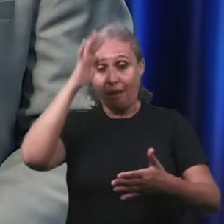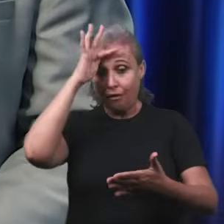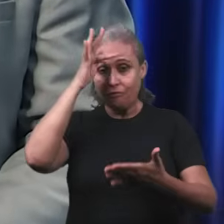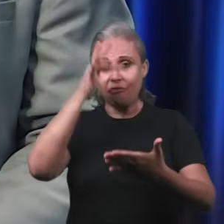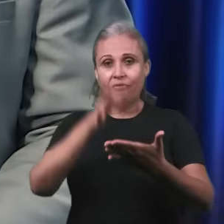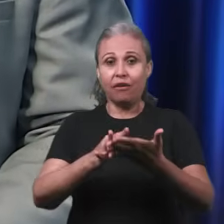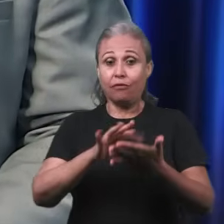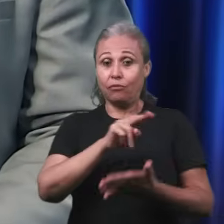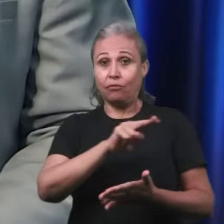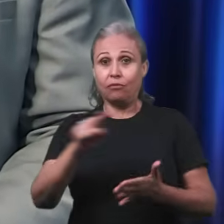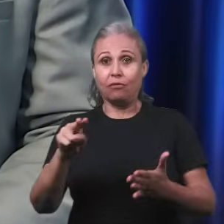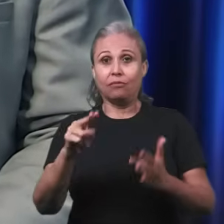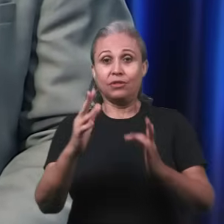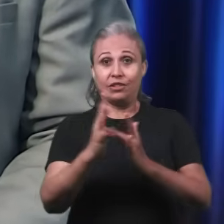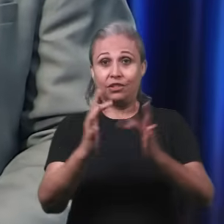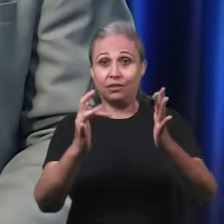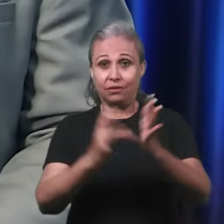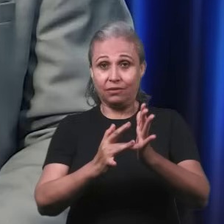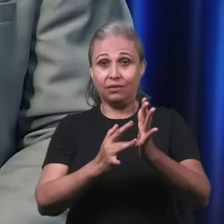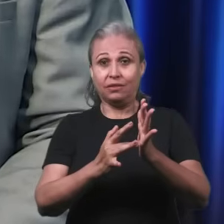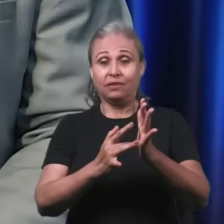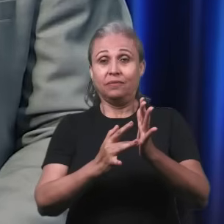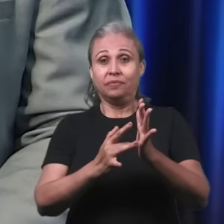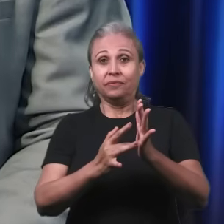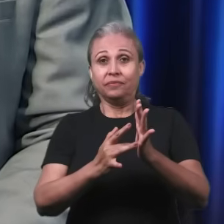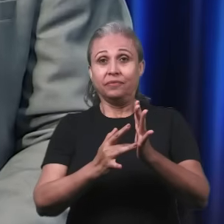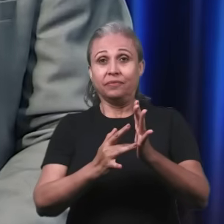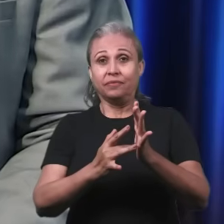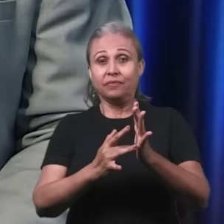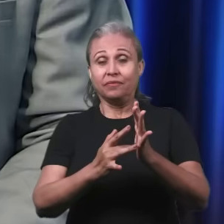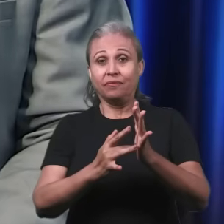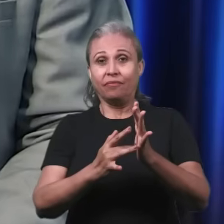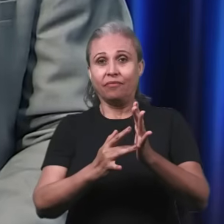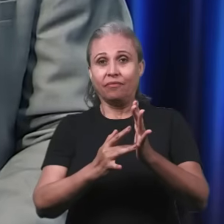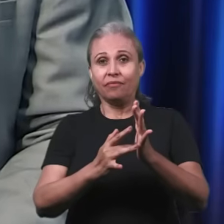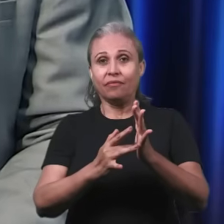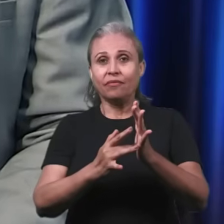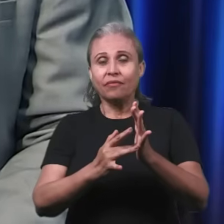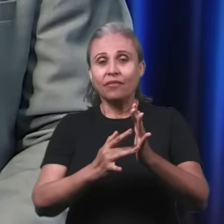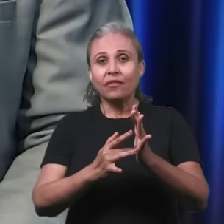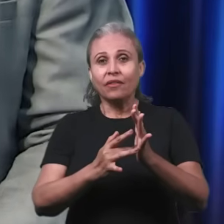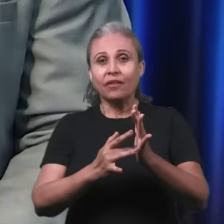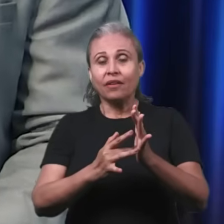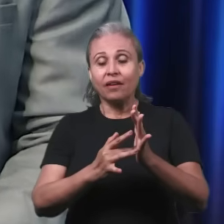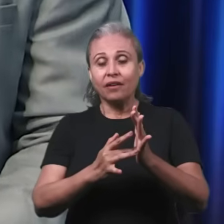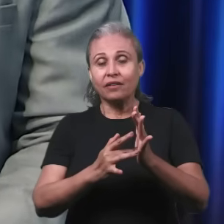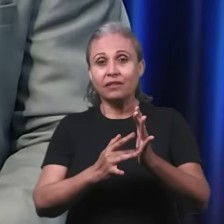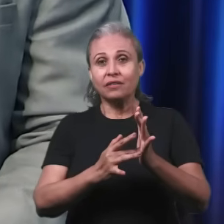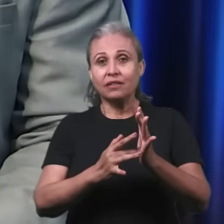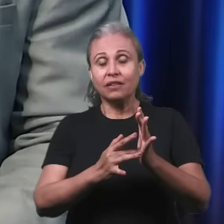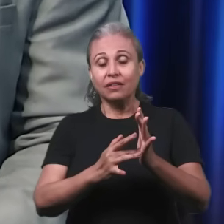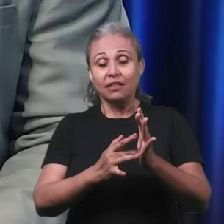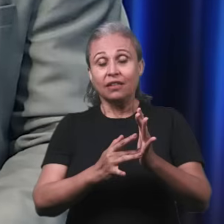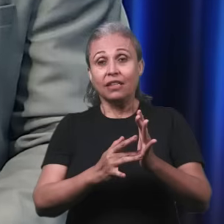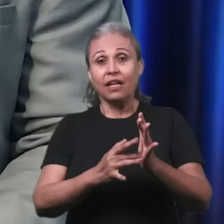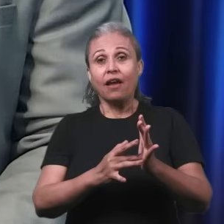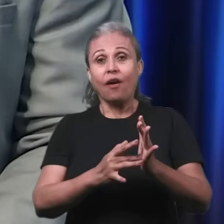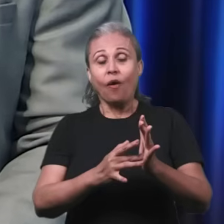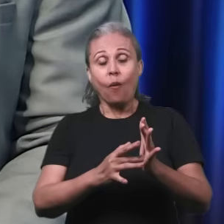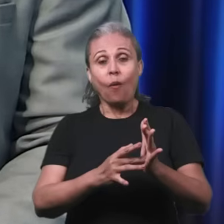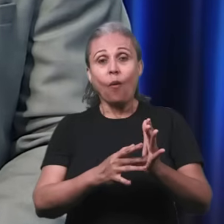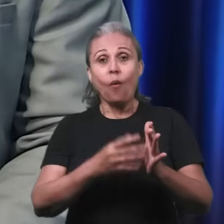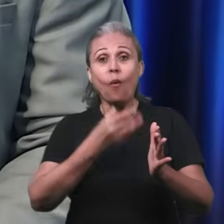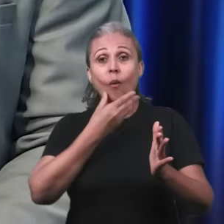seu nome, ou seja, no nome de Jesus, que o fortaleceu a este que